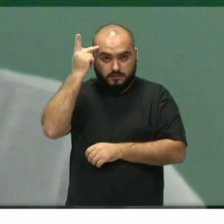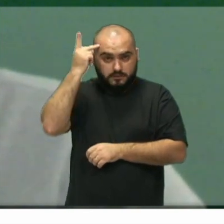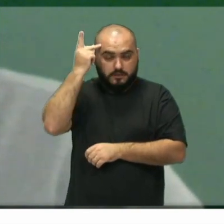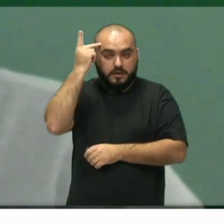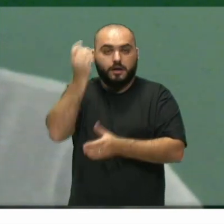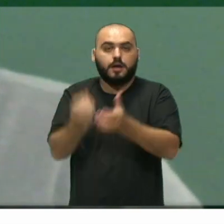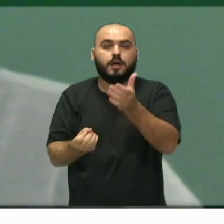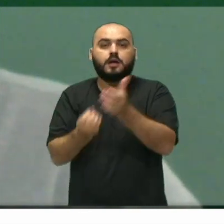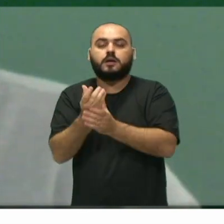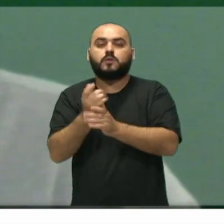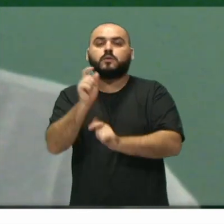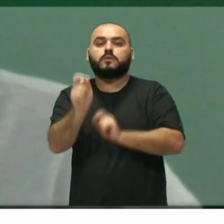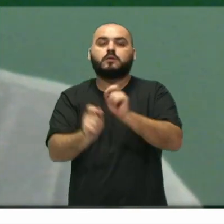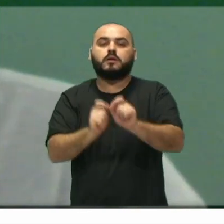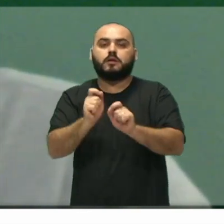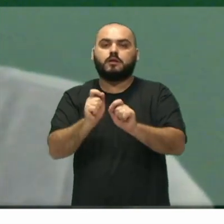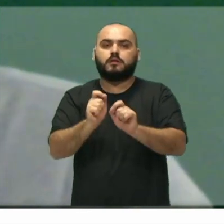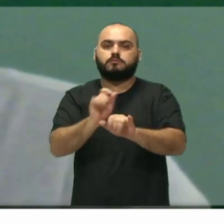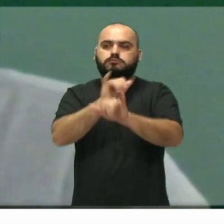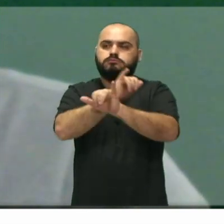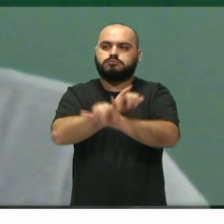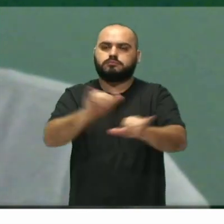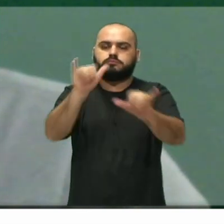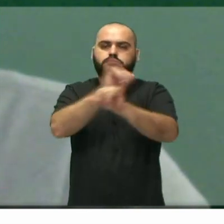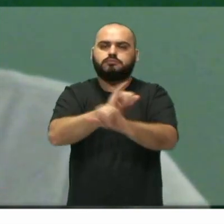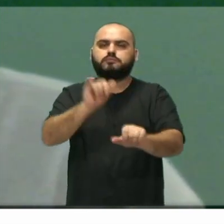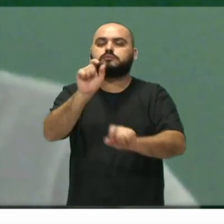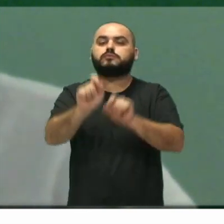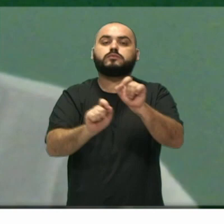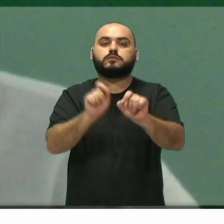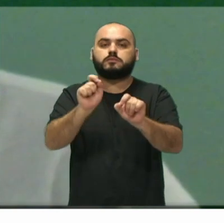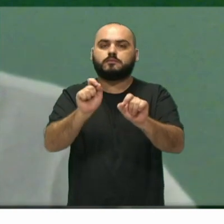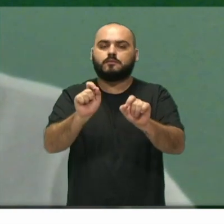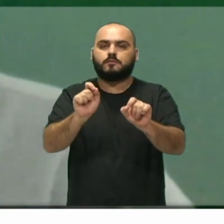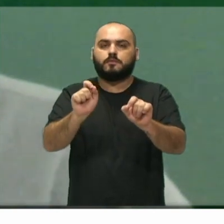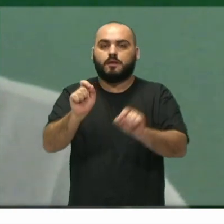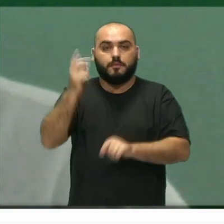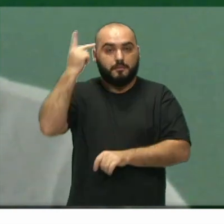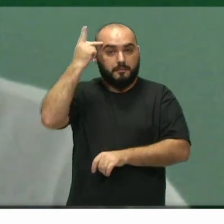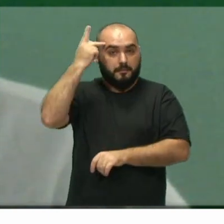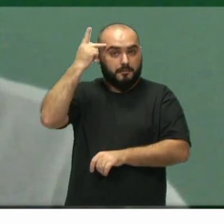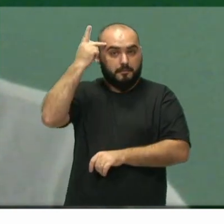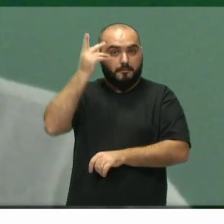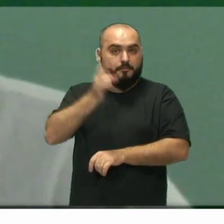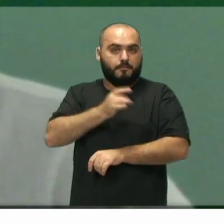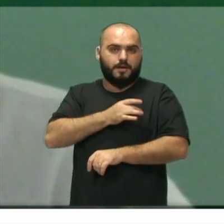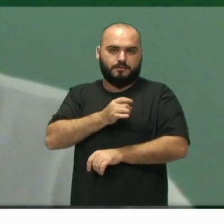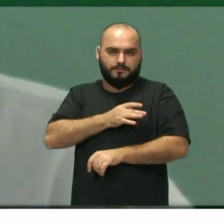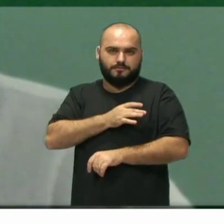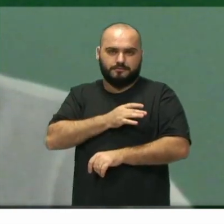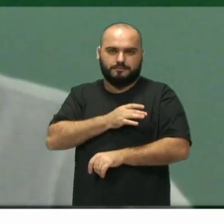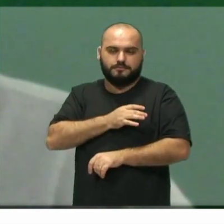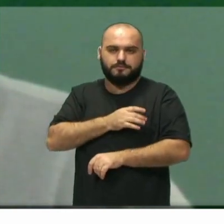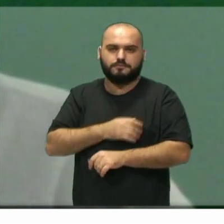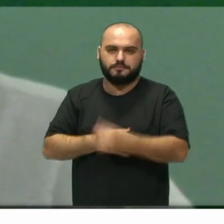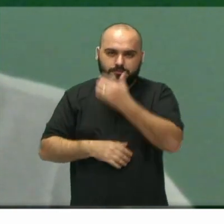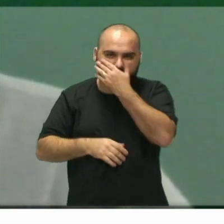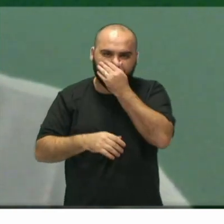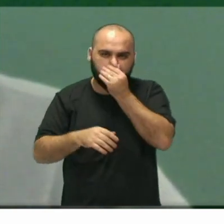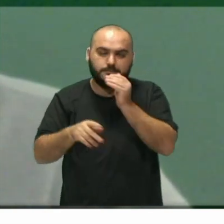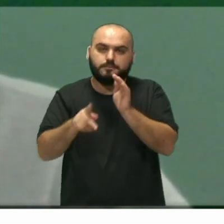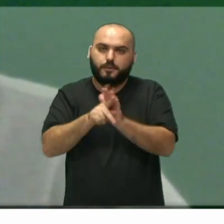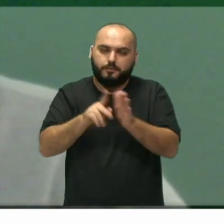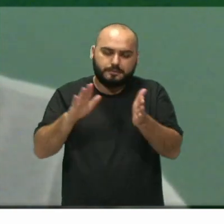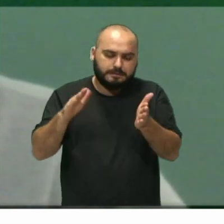criou uma campanha que é a respeito da psicofobia, que é exatamente essa questão do estigma